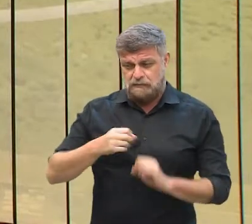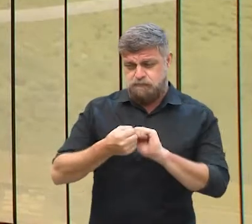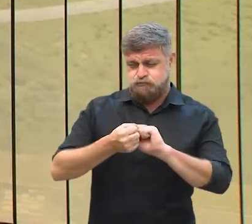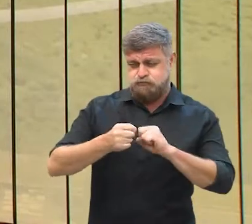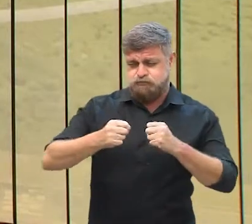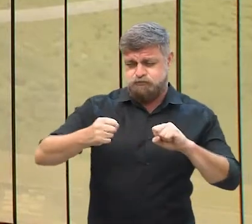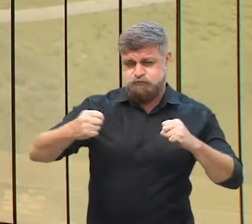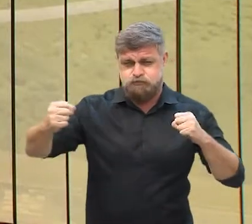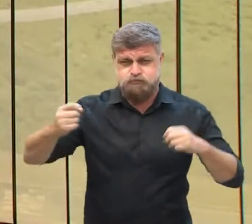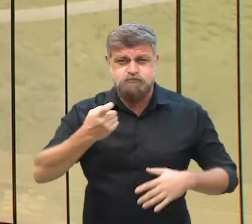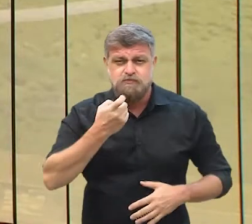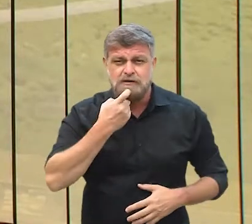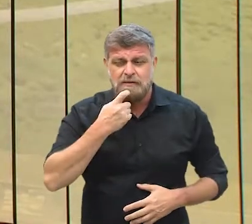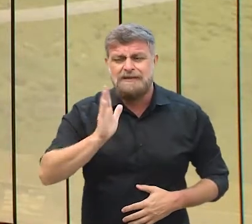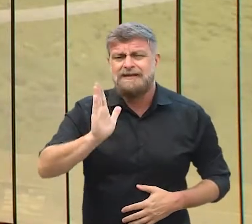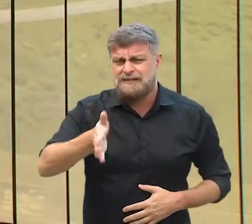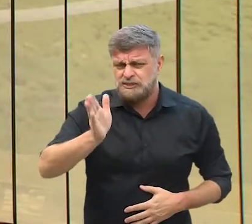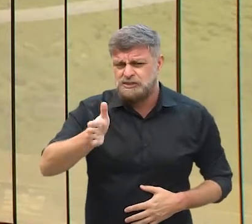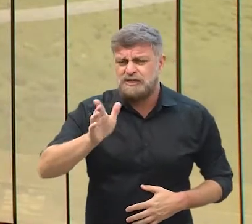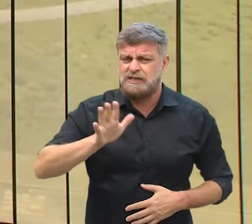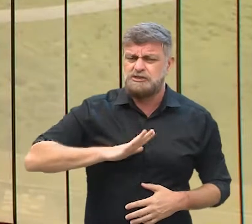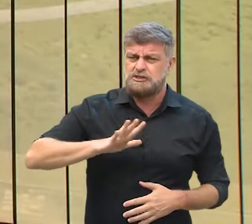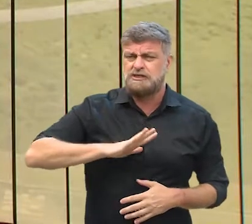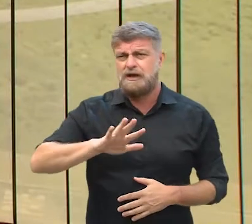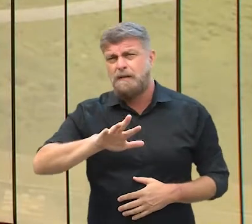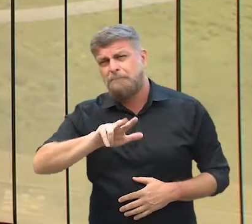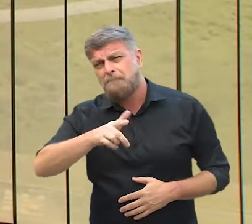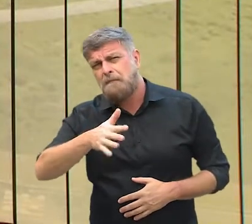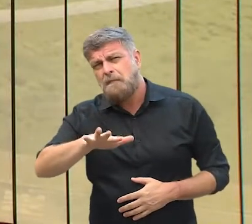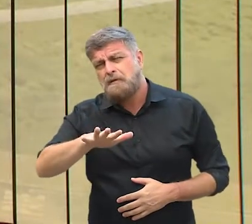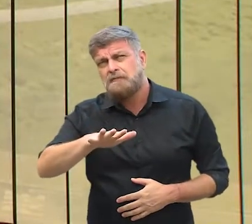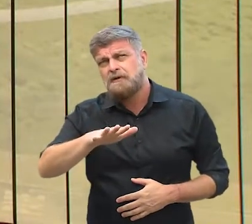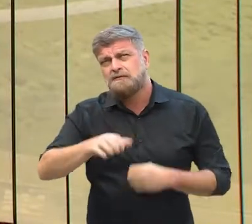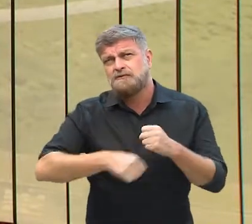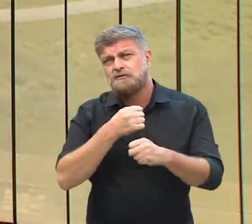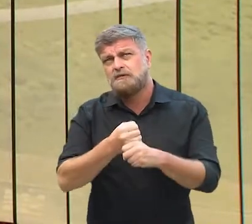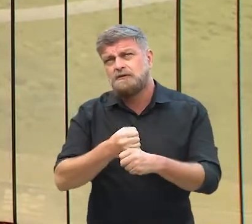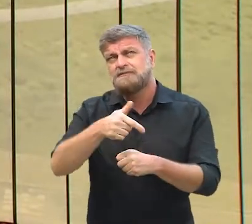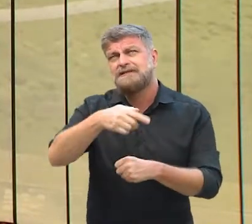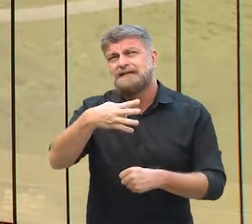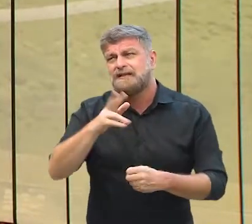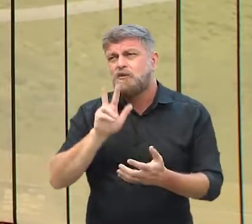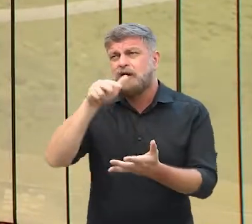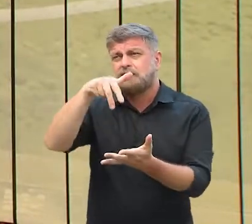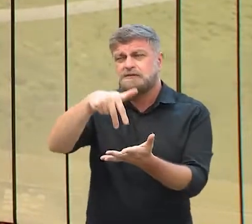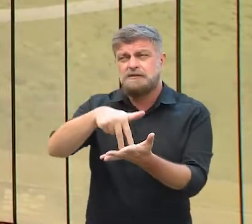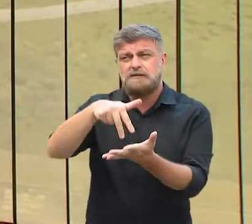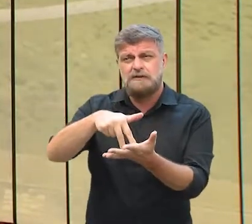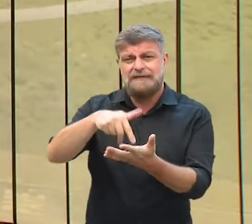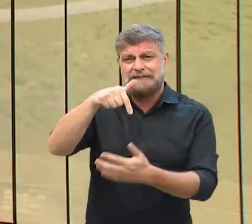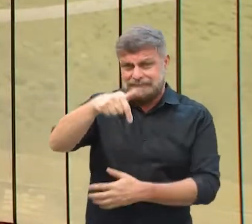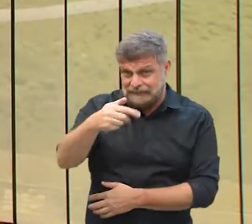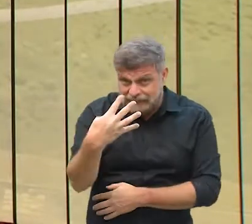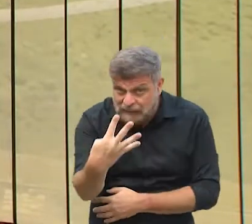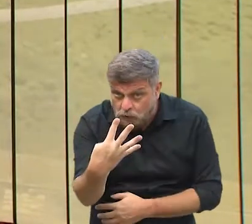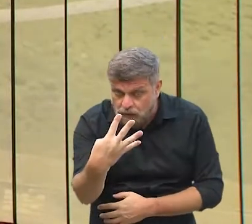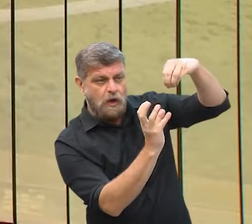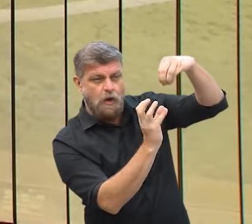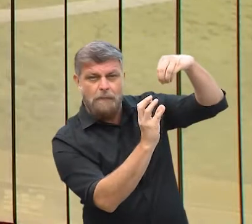onde todos os moradores pegavam ali, faziam as suas compras e descontavam no final do mês. E meu pai,